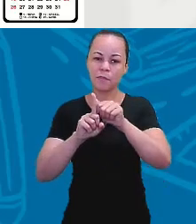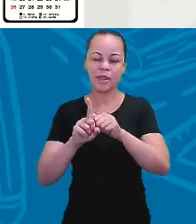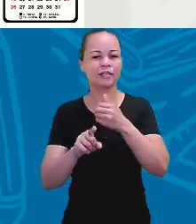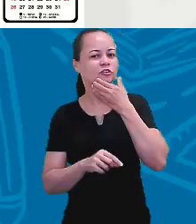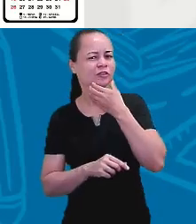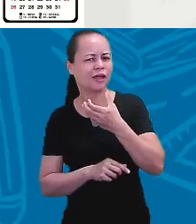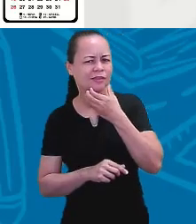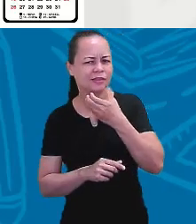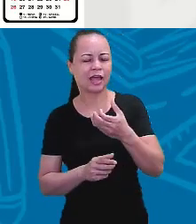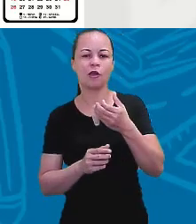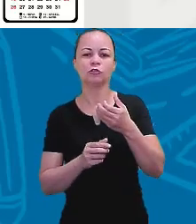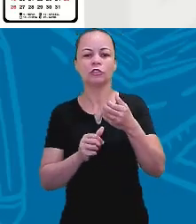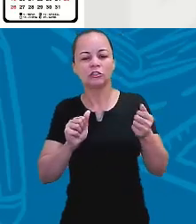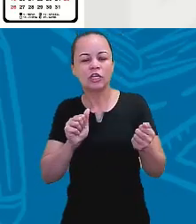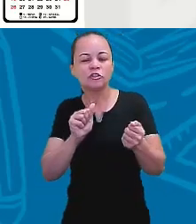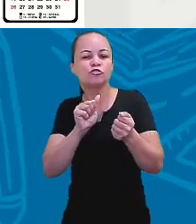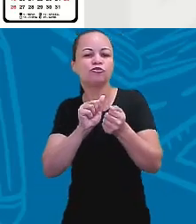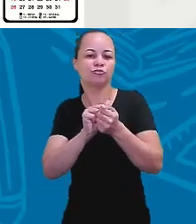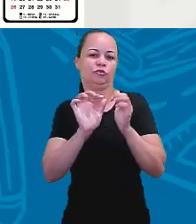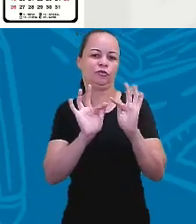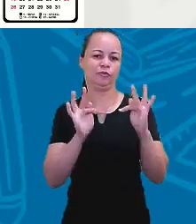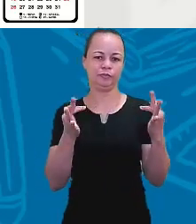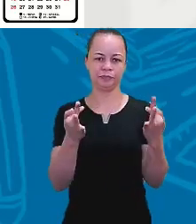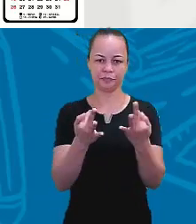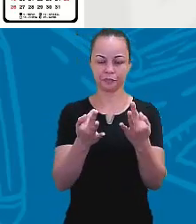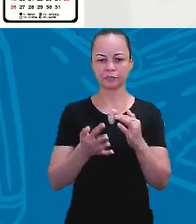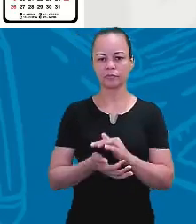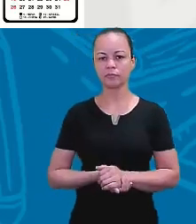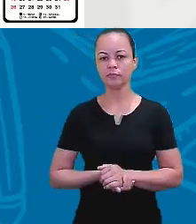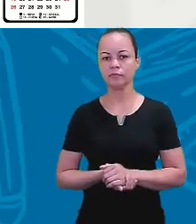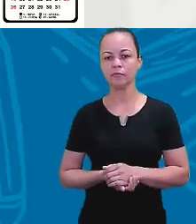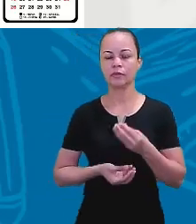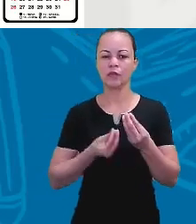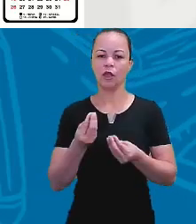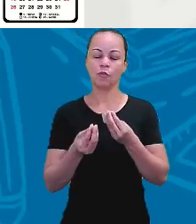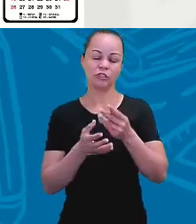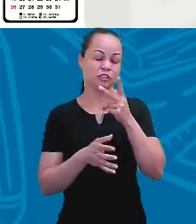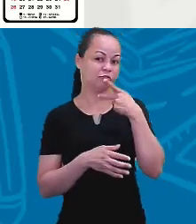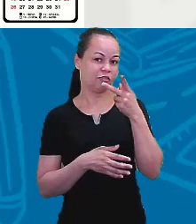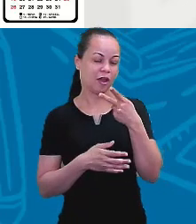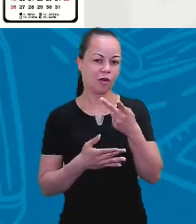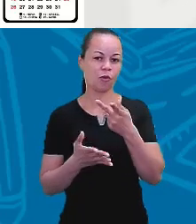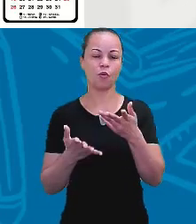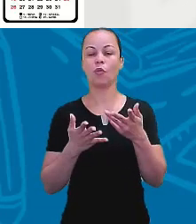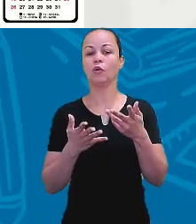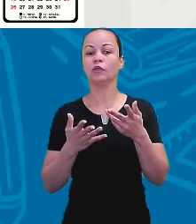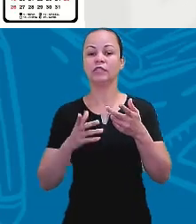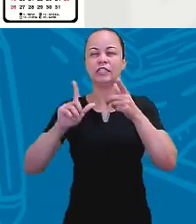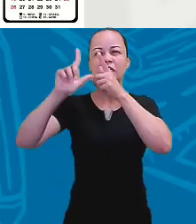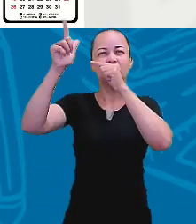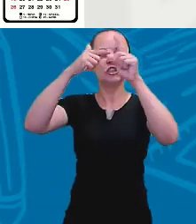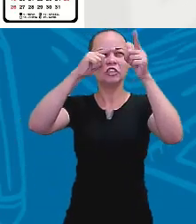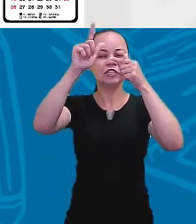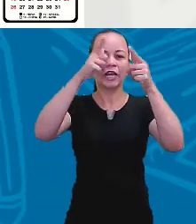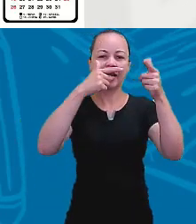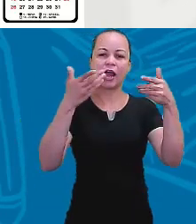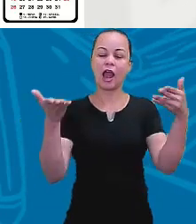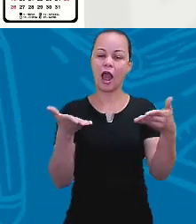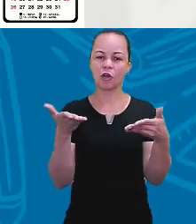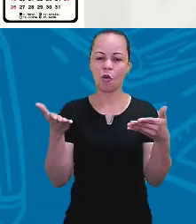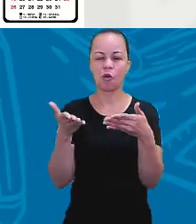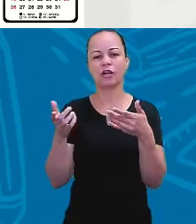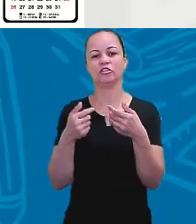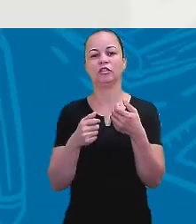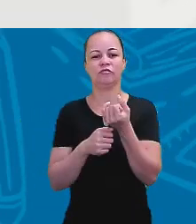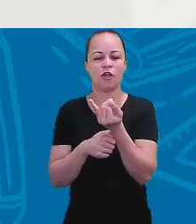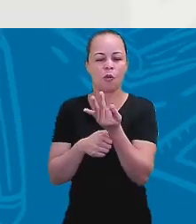de reunir a família. E como a gente falou de estrelas, agora a gente vai começar a contar as estrelas que realizaram